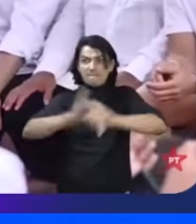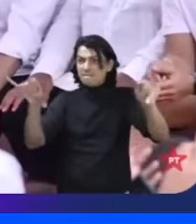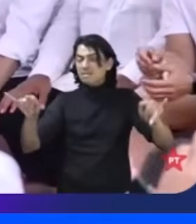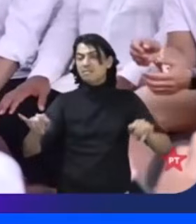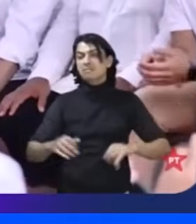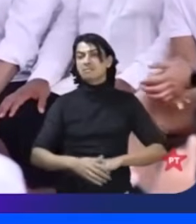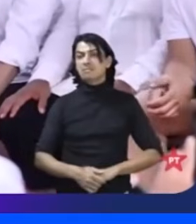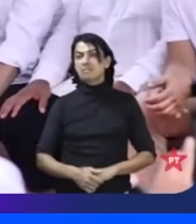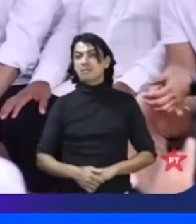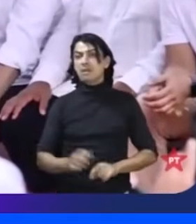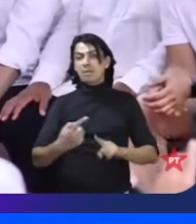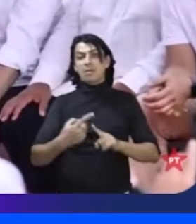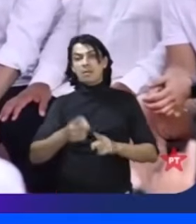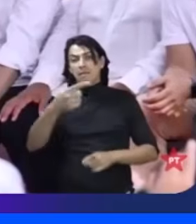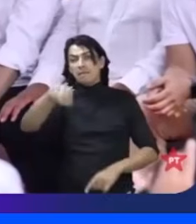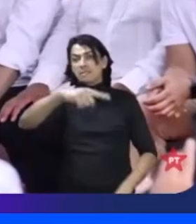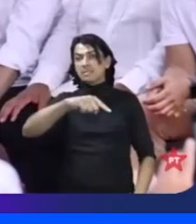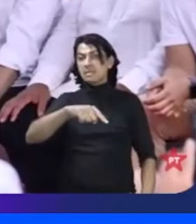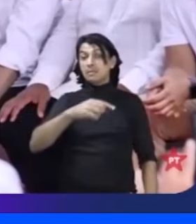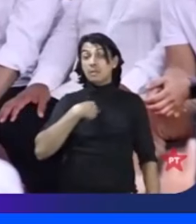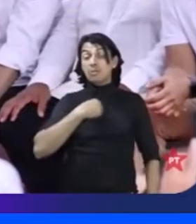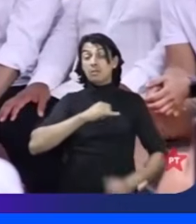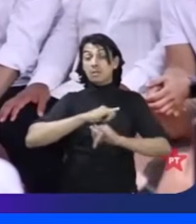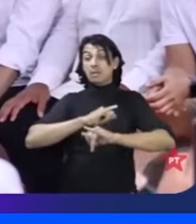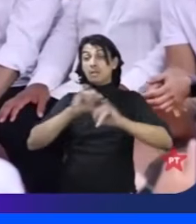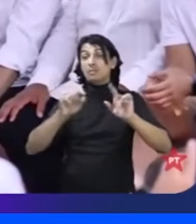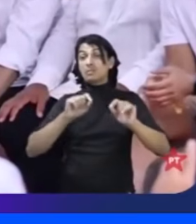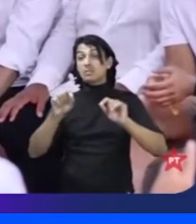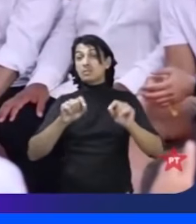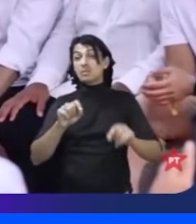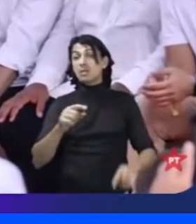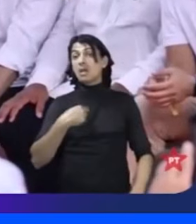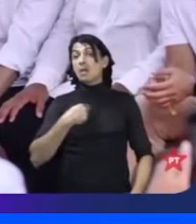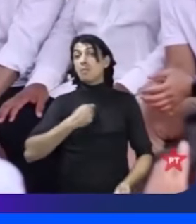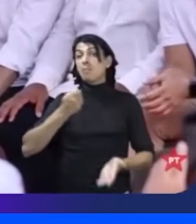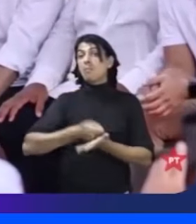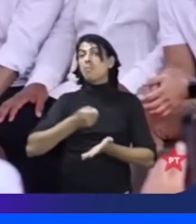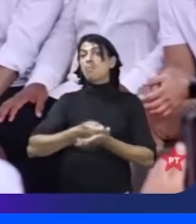Vocês, eu queria dizer para vocês, vocês têm a obrigação